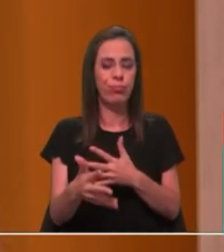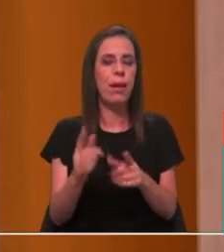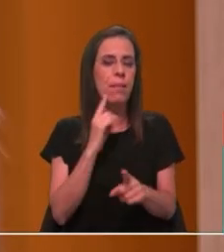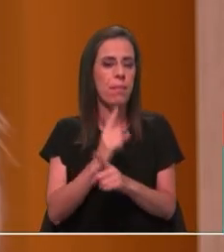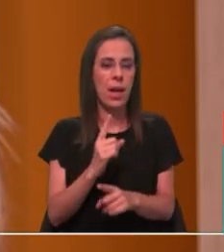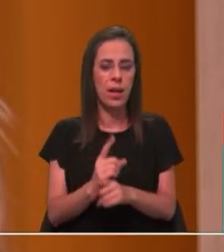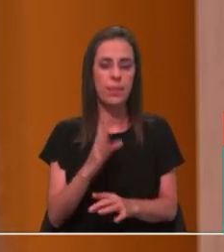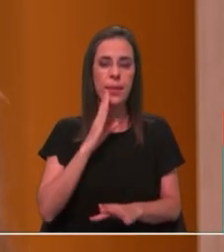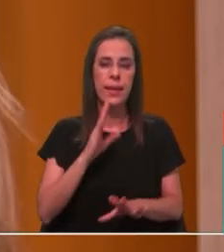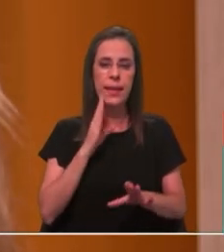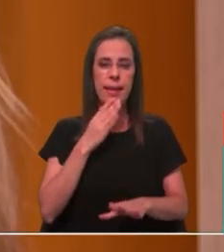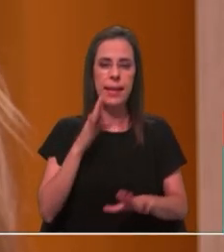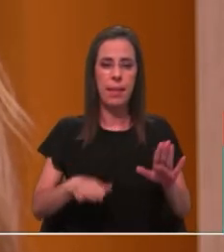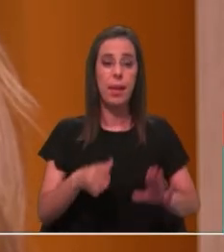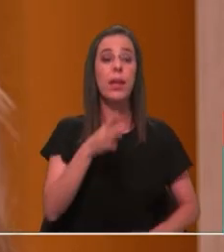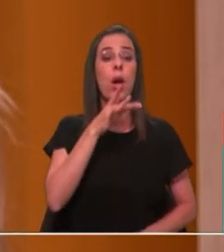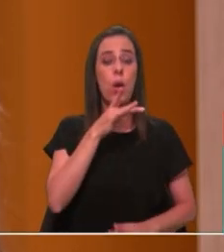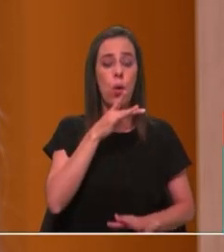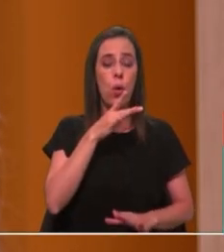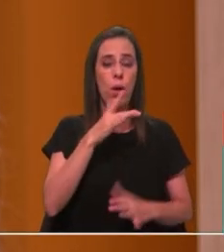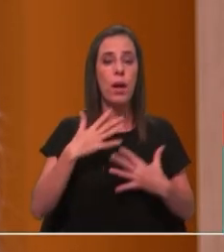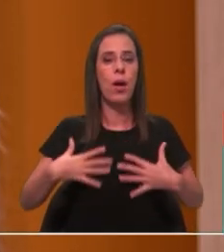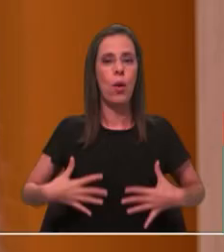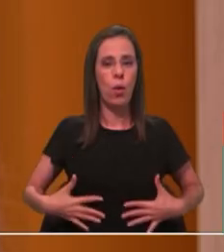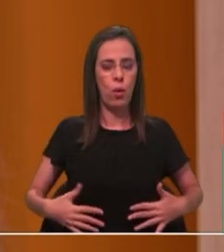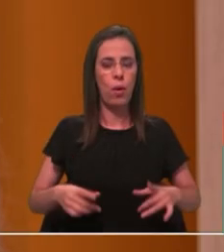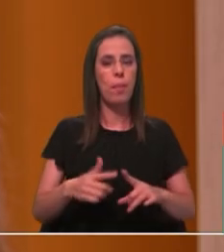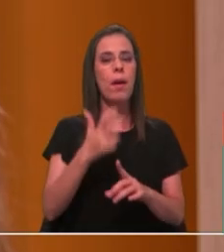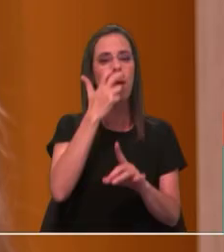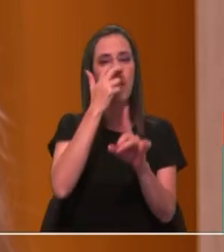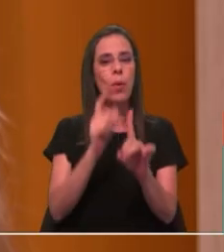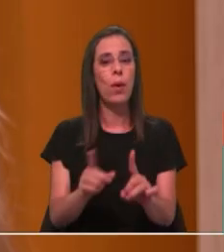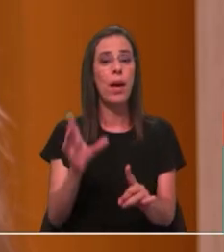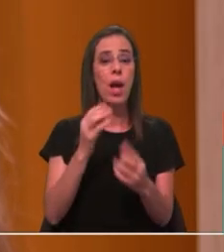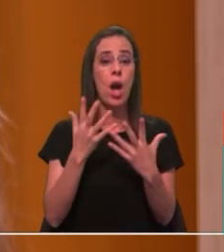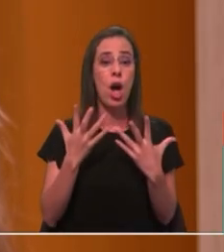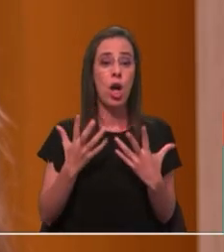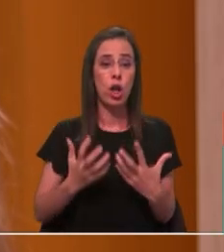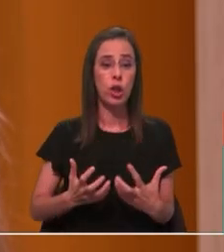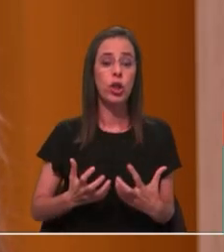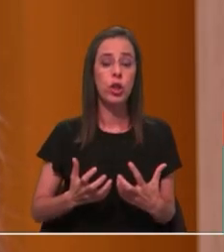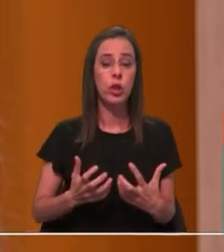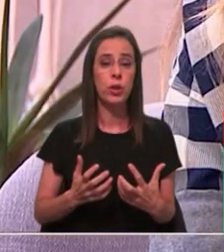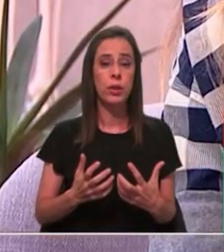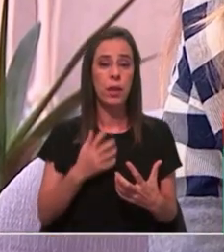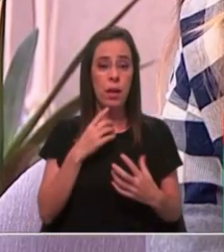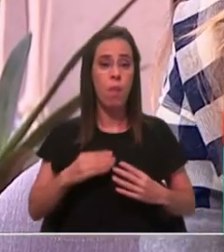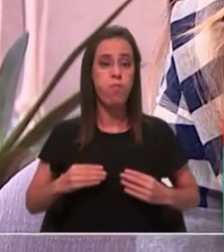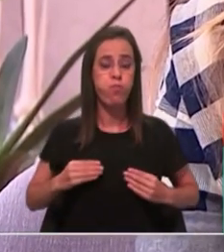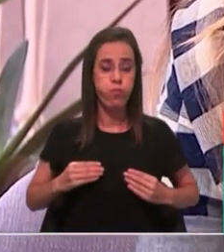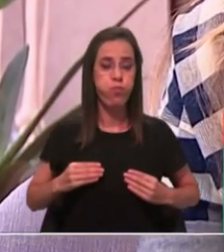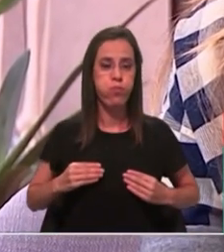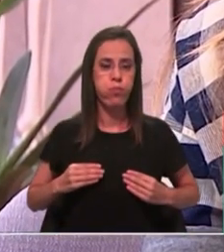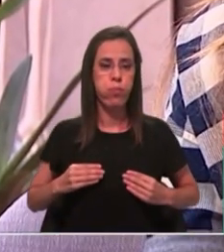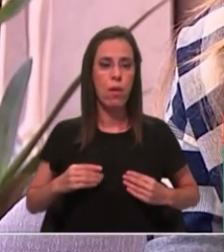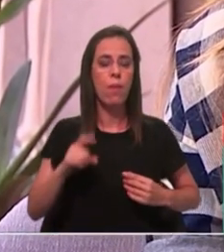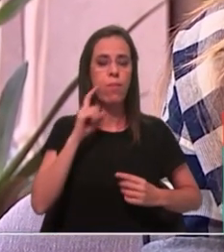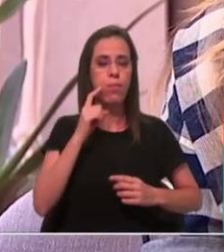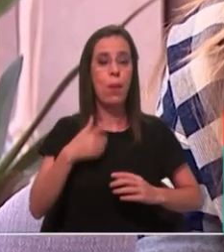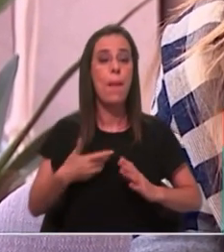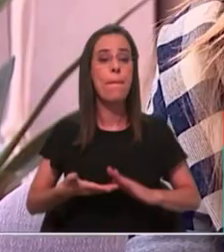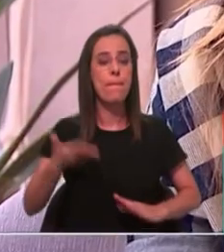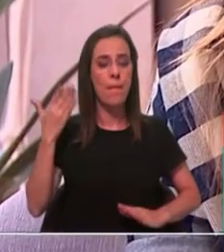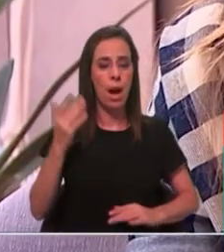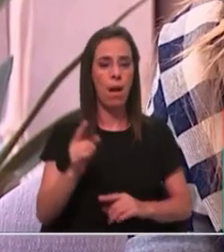ultravioleta. Depende da cor da roupa ou não? Depende da cor da roupa. E, curiosamente, quanto mais escura for a roupa, quanto mais grossa for a roupa, mais nos protege,